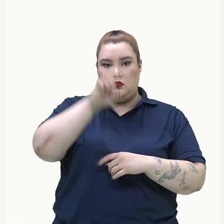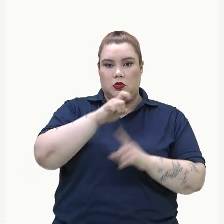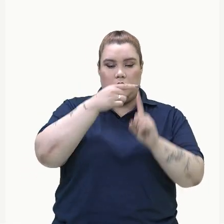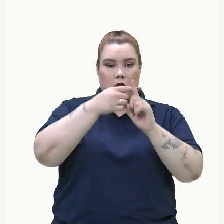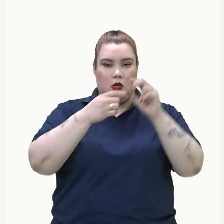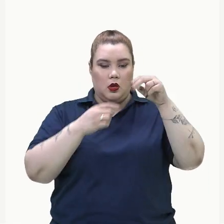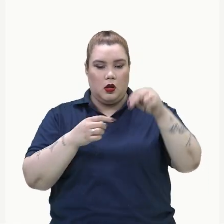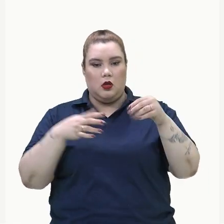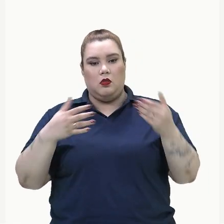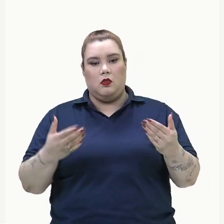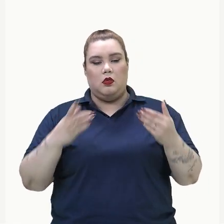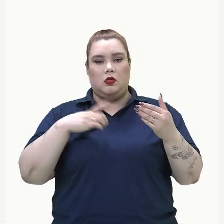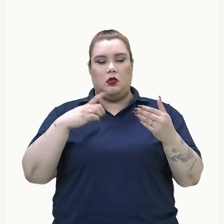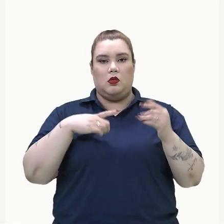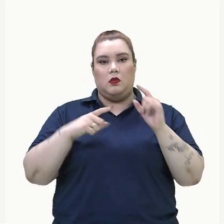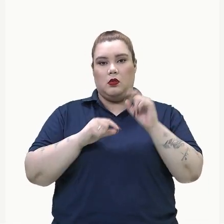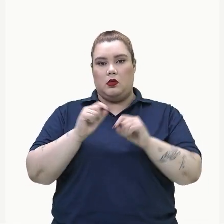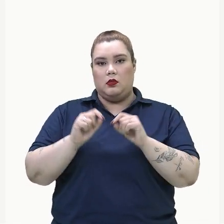coloquei o denominador,